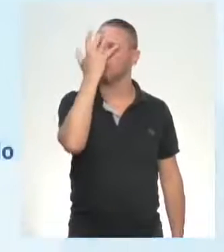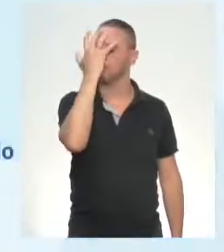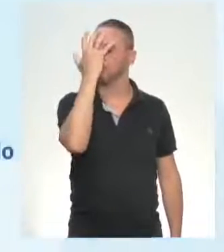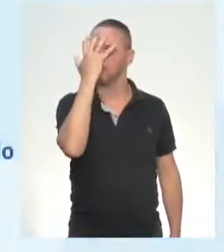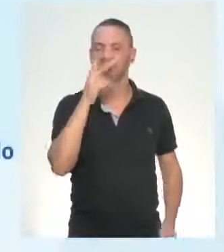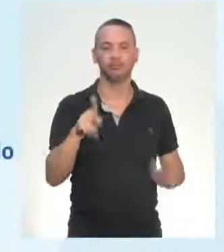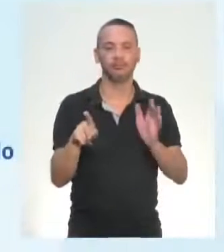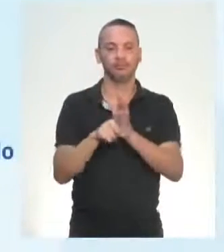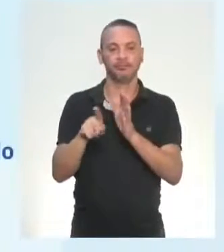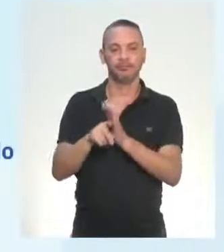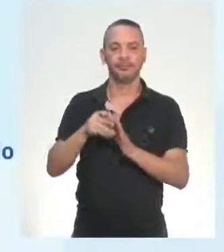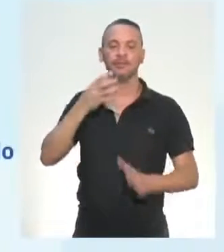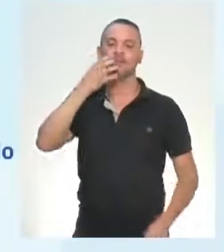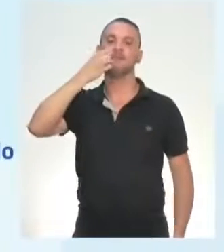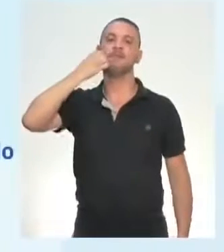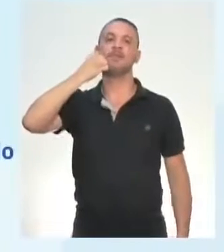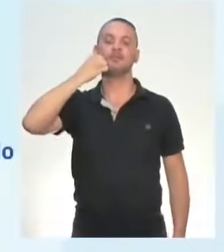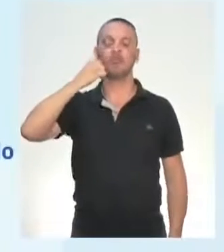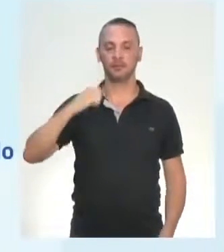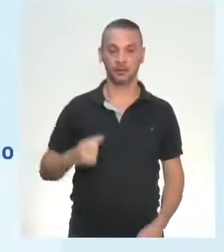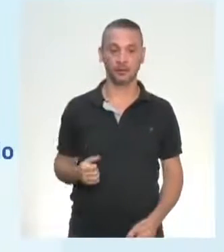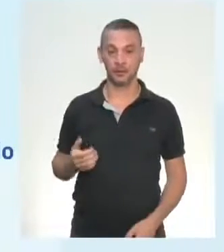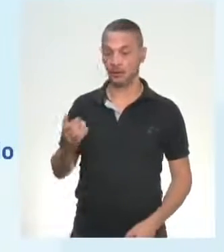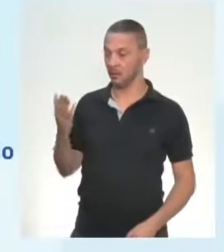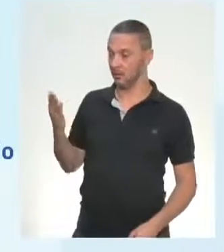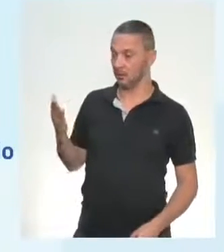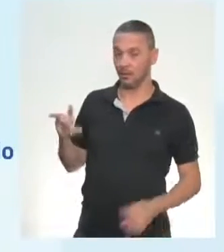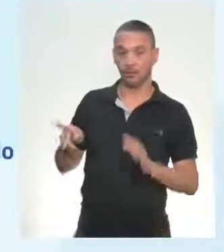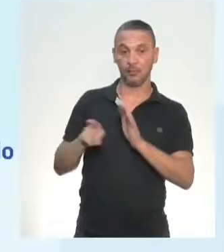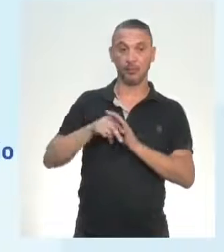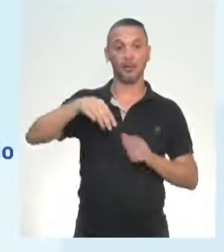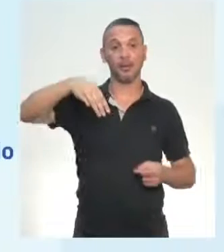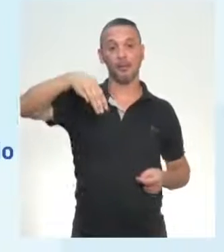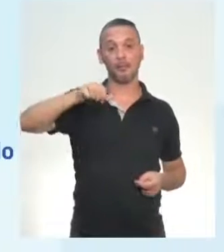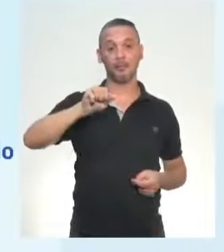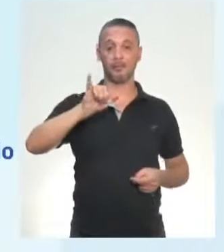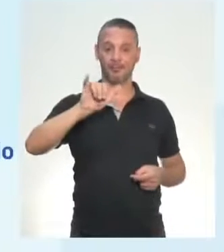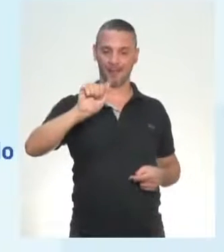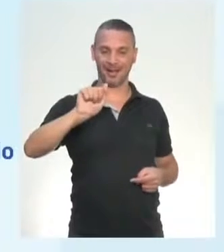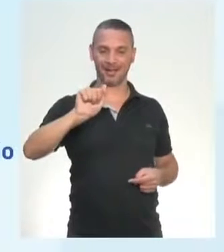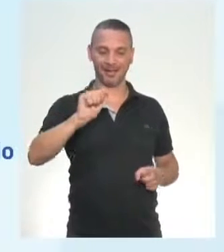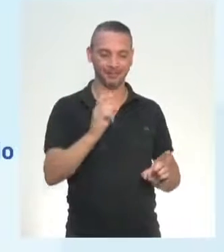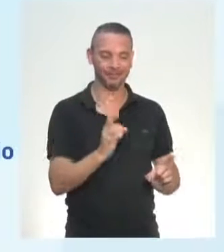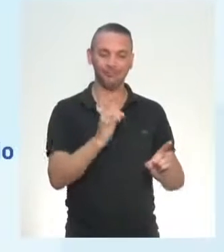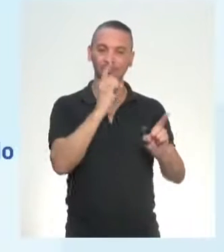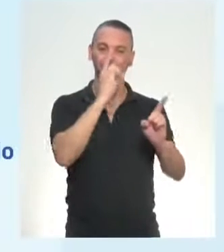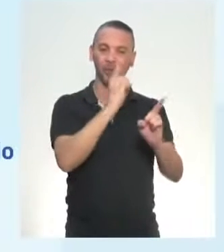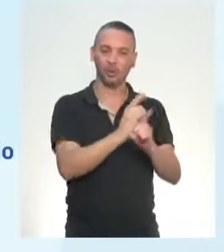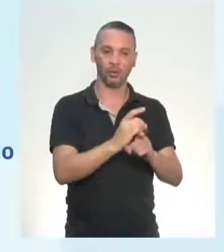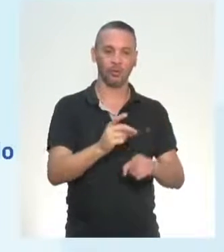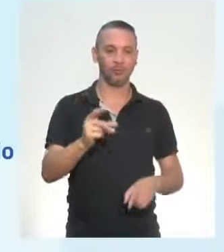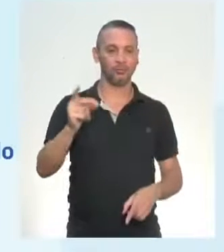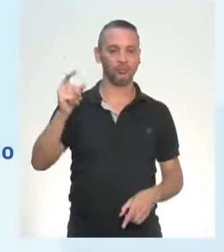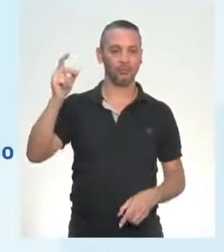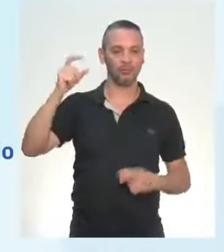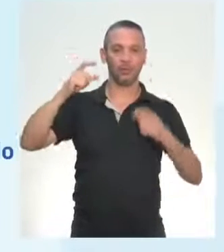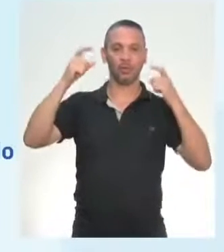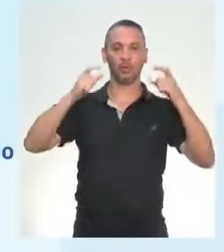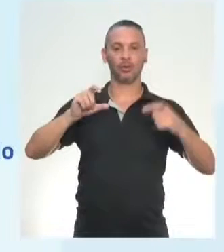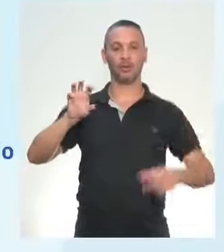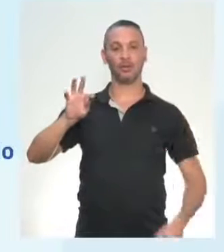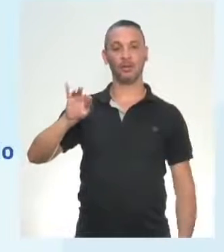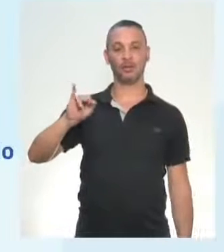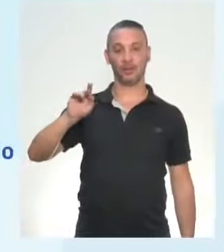envolvendo as máscaras. Nós temos aqui uma máscara maia, encontrada em uma tumba do templo de Tikal,